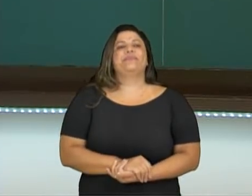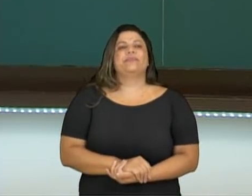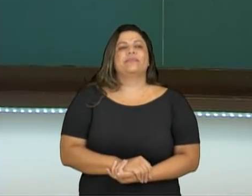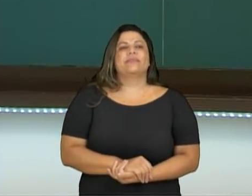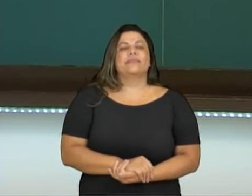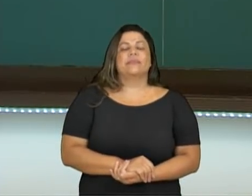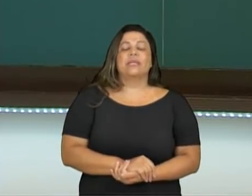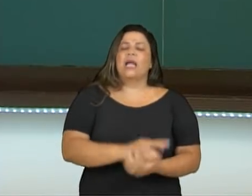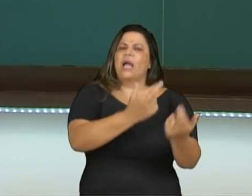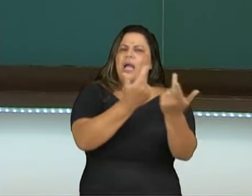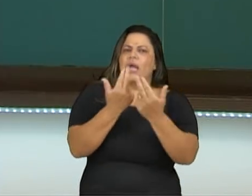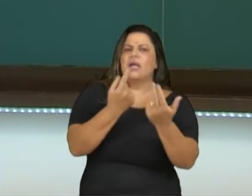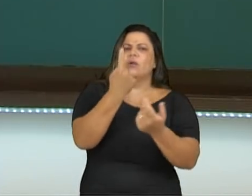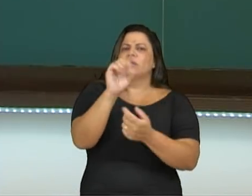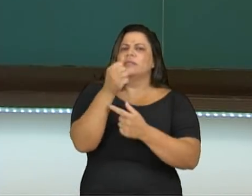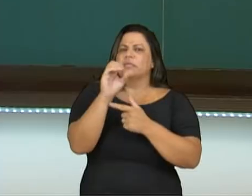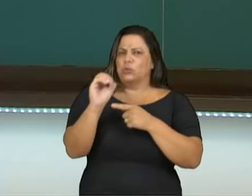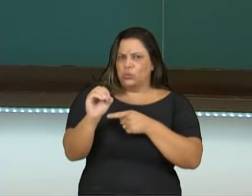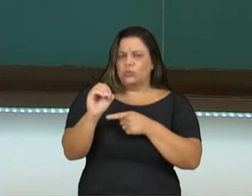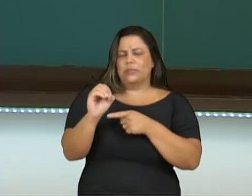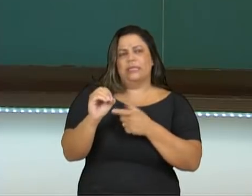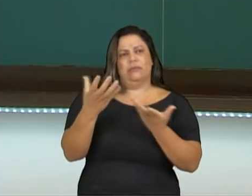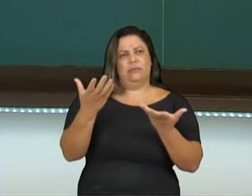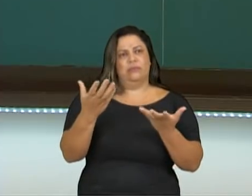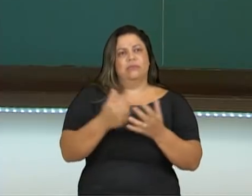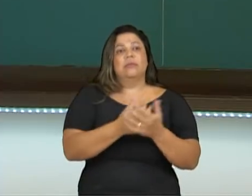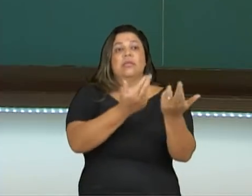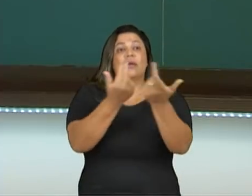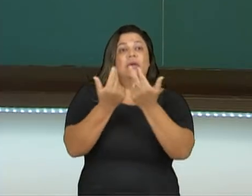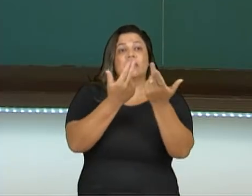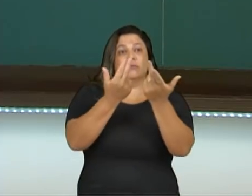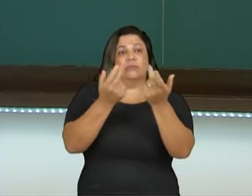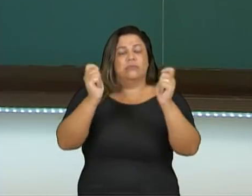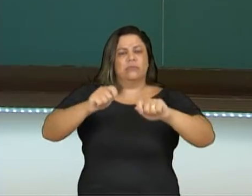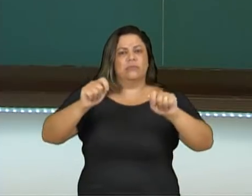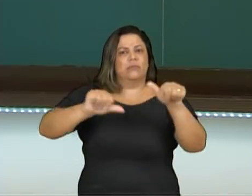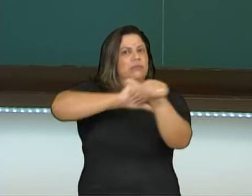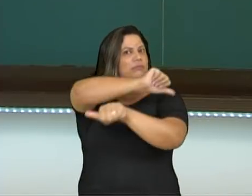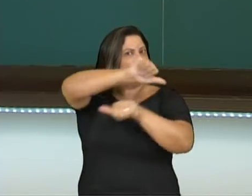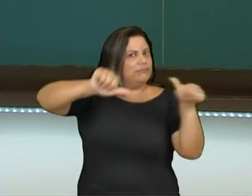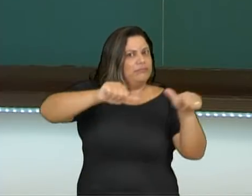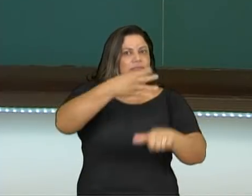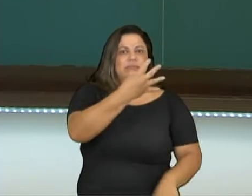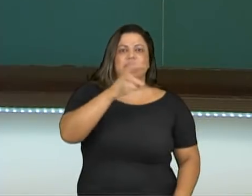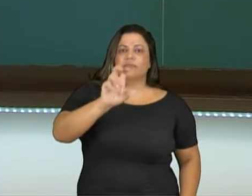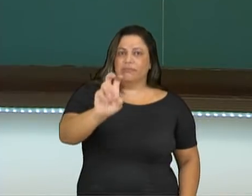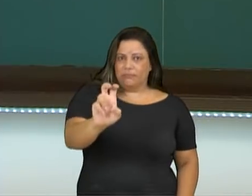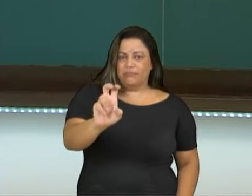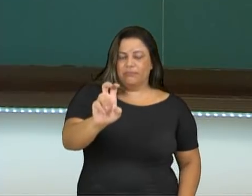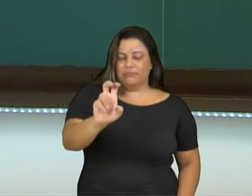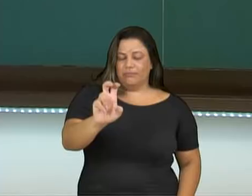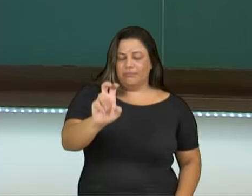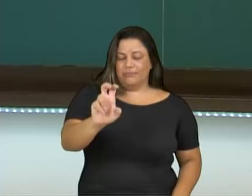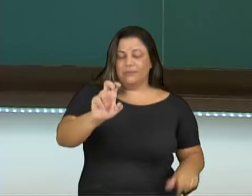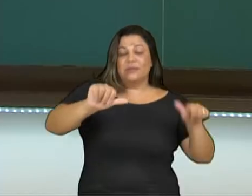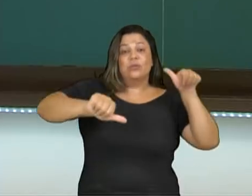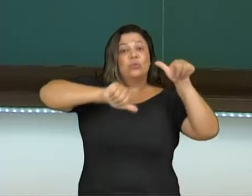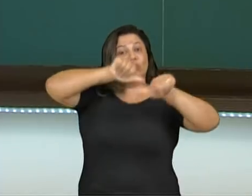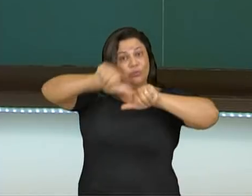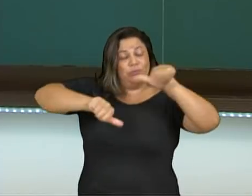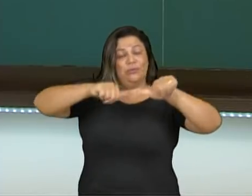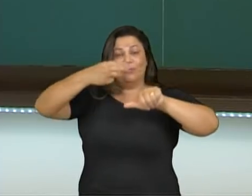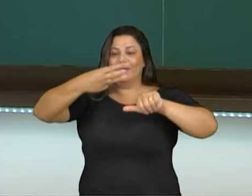procedimento para o ângulo de 45 graus. Vejam que eu substituí o 45 no lugar do 30. E